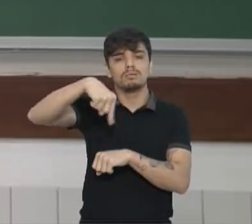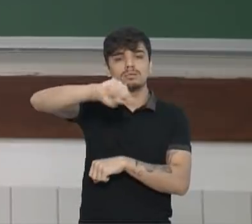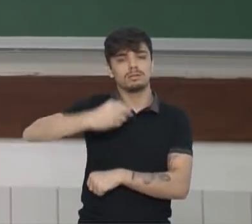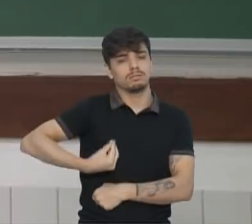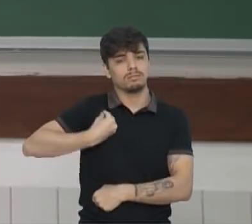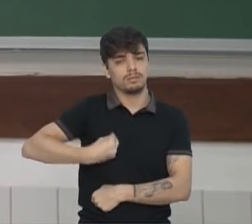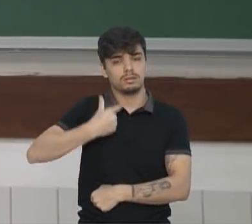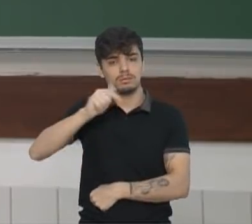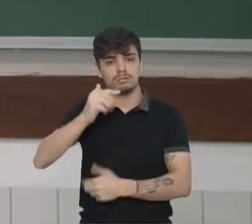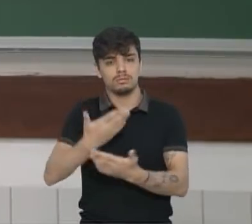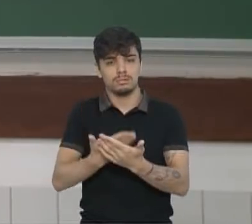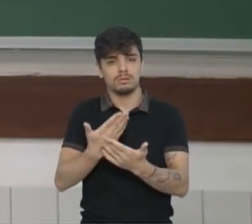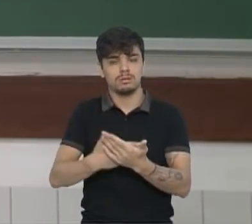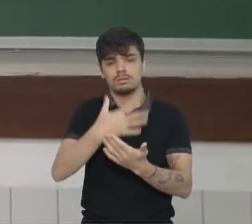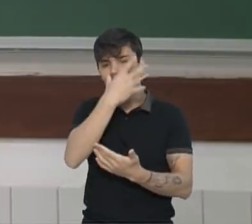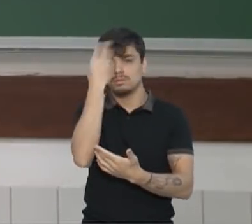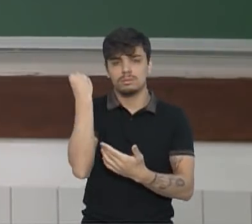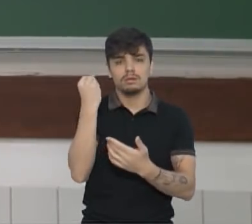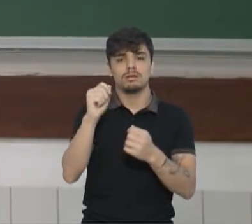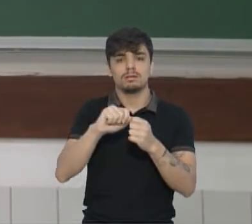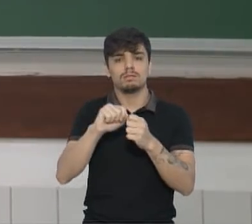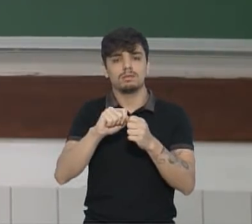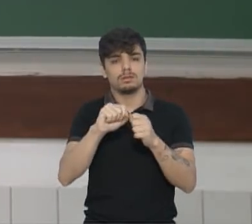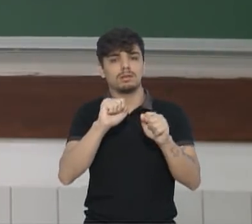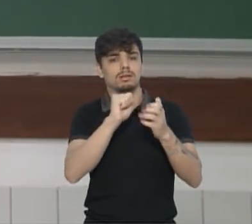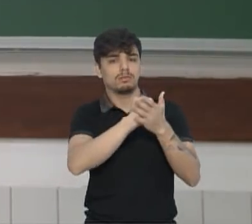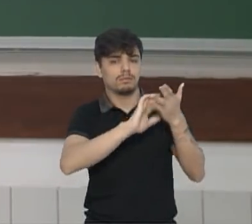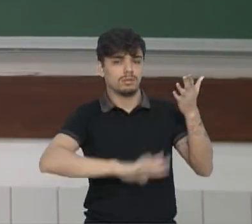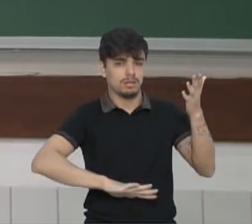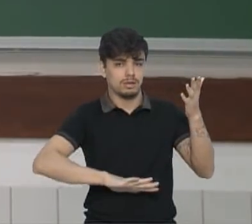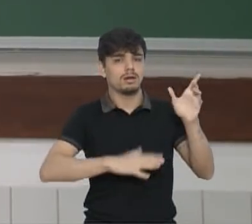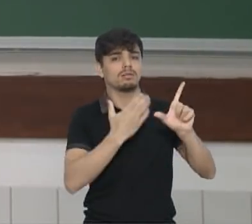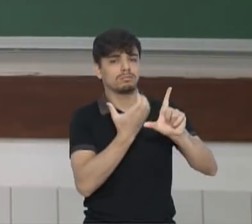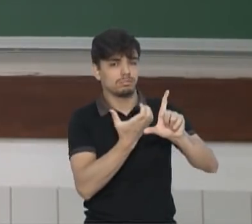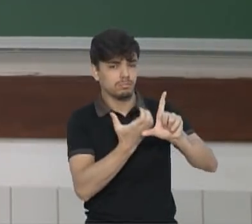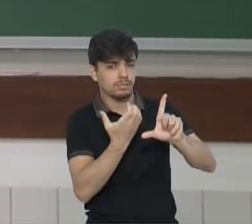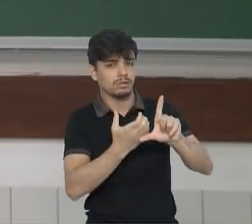para a nossa próxima aula. Não esqueçam de ir lá fazer atividade,